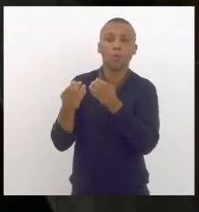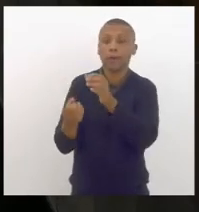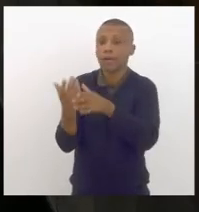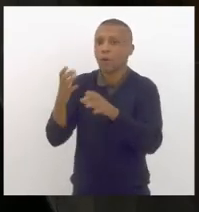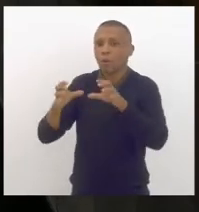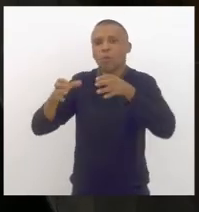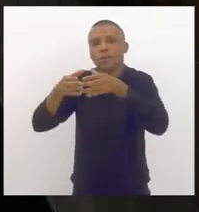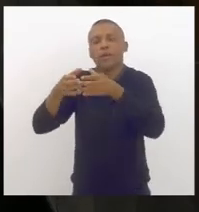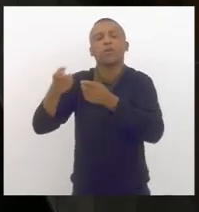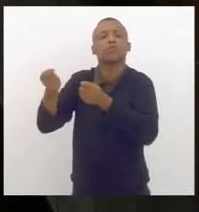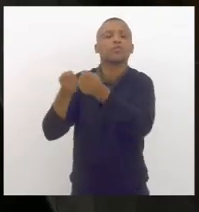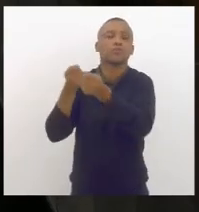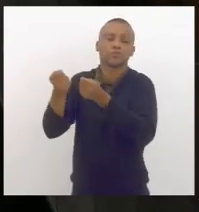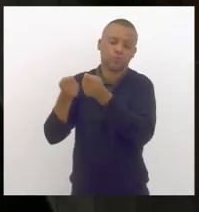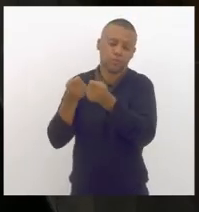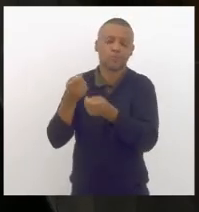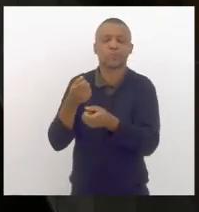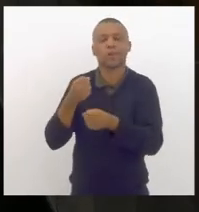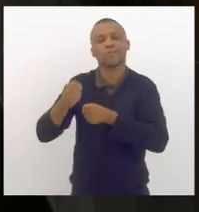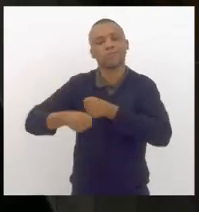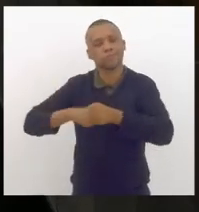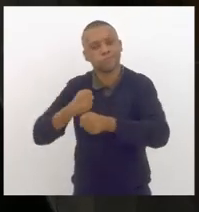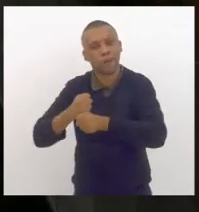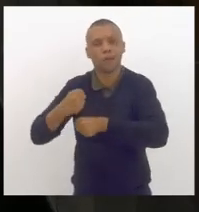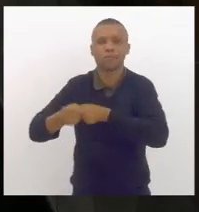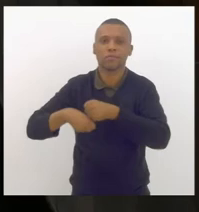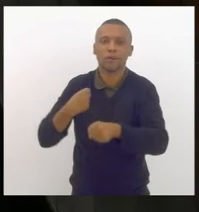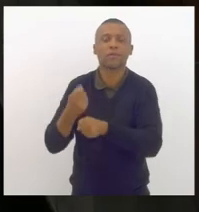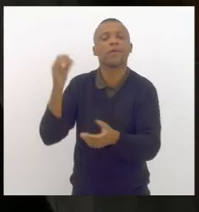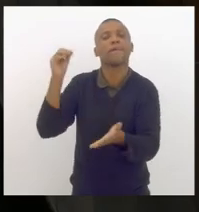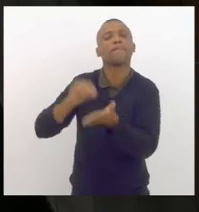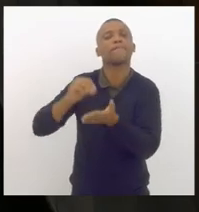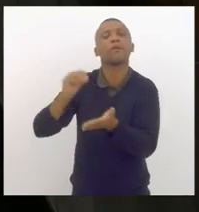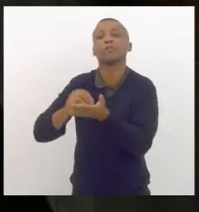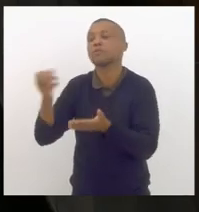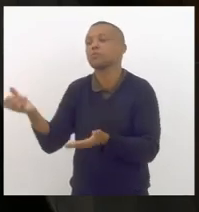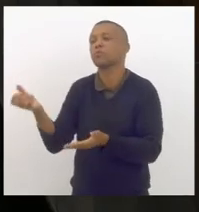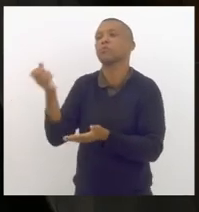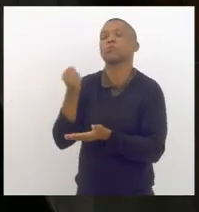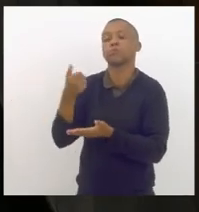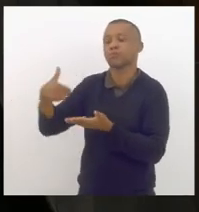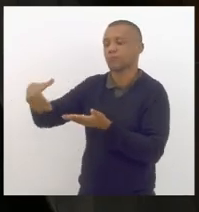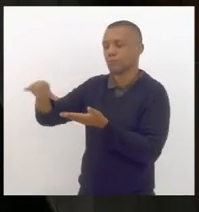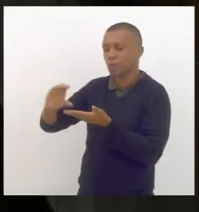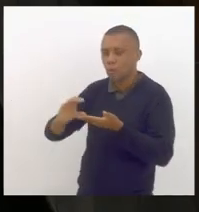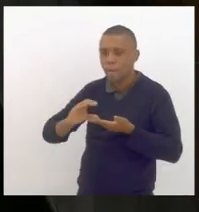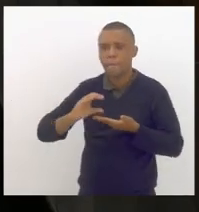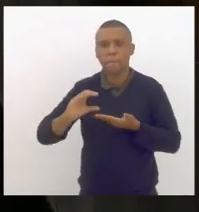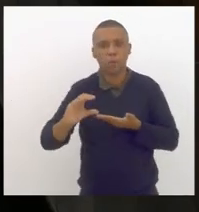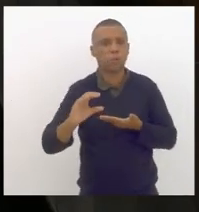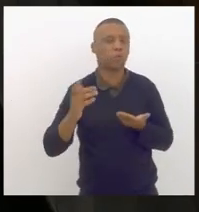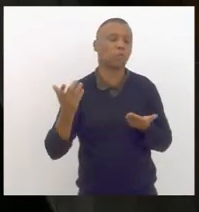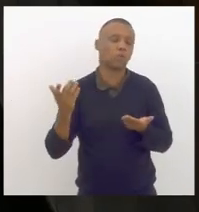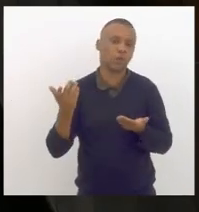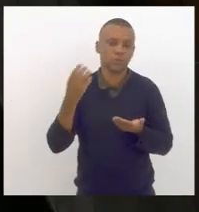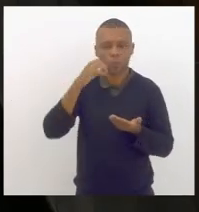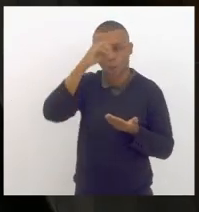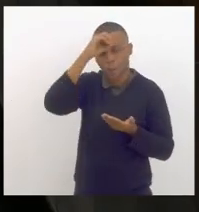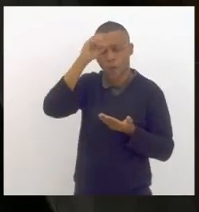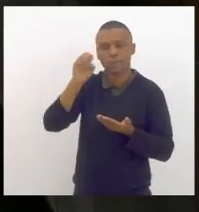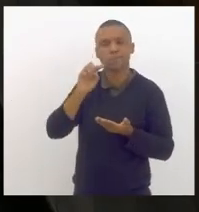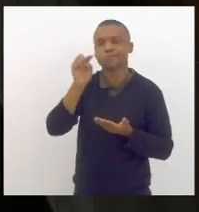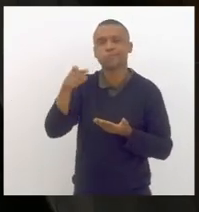sabemos. Anos e anos sem execução de recursos do FEIS, anos e anos sem saber de fato para onde foram os poupudos recursos do FEIS